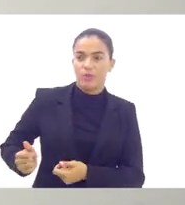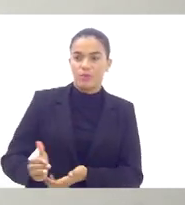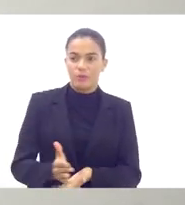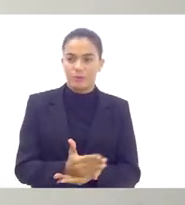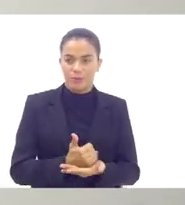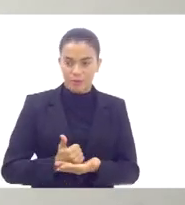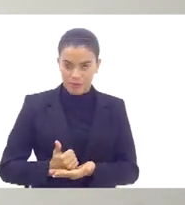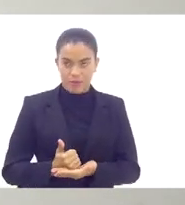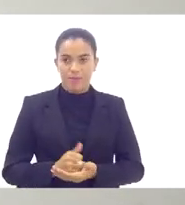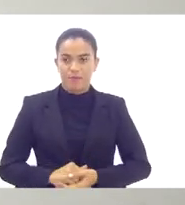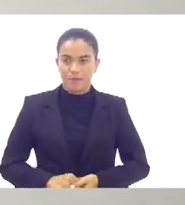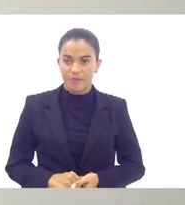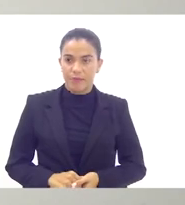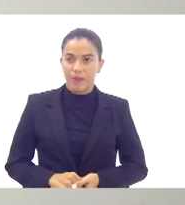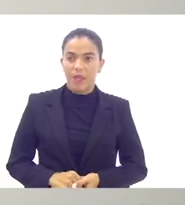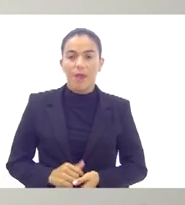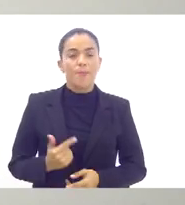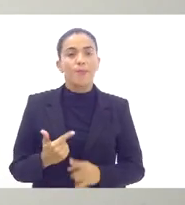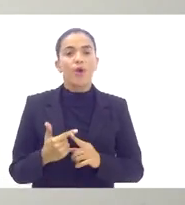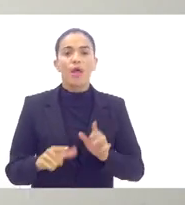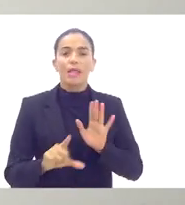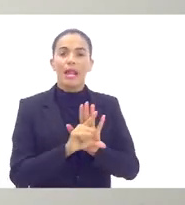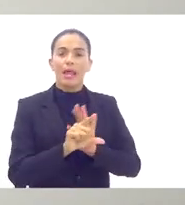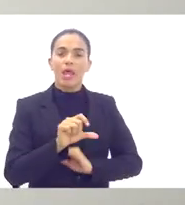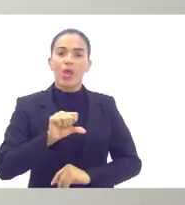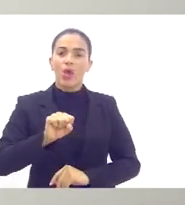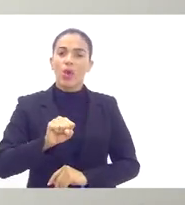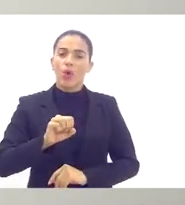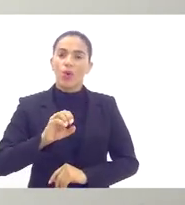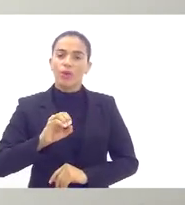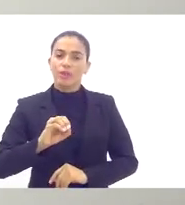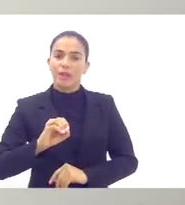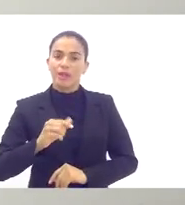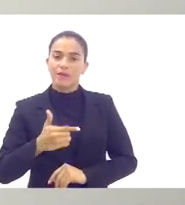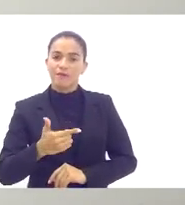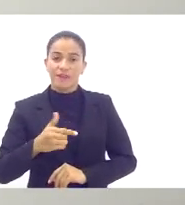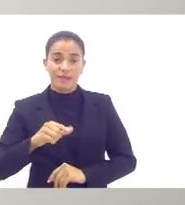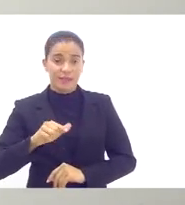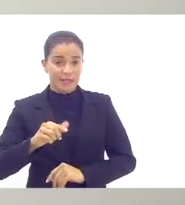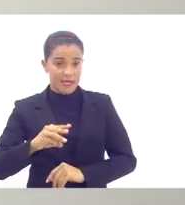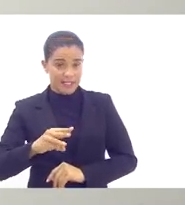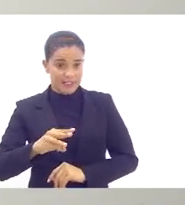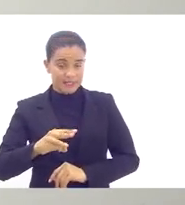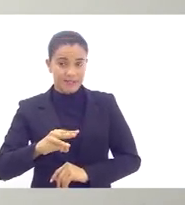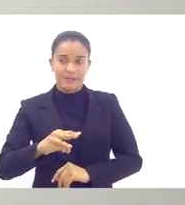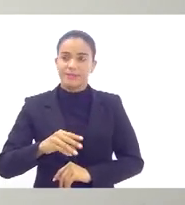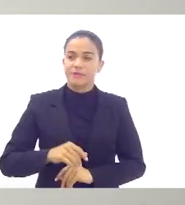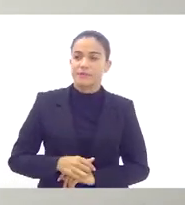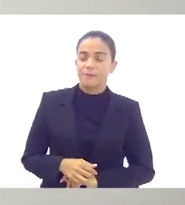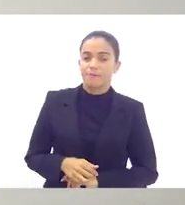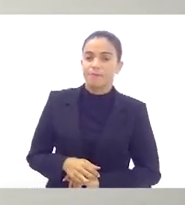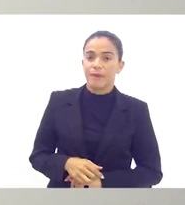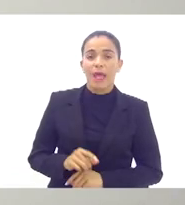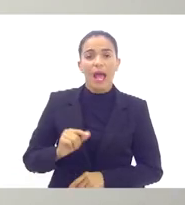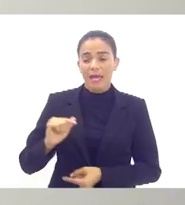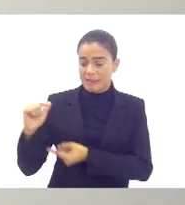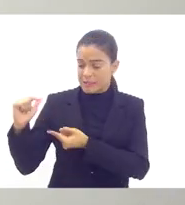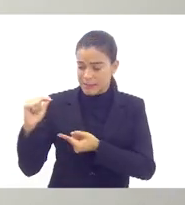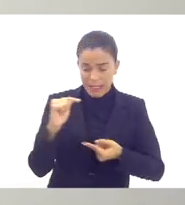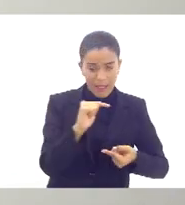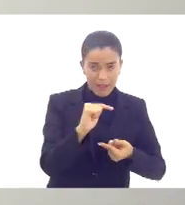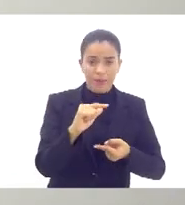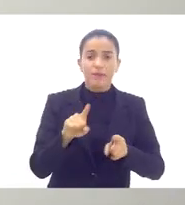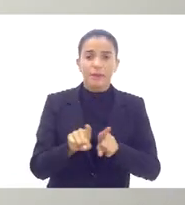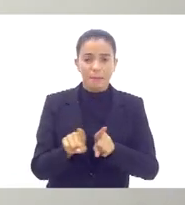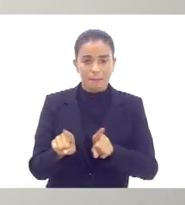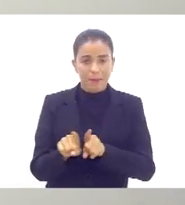seriam alvo da Lei 8023, né, essa do selo. As de menor volume também foram tiradas da